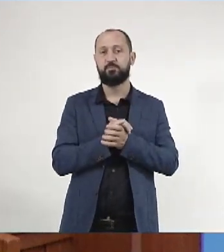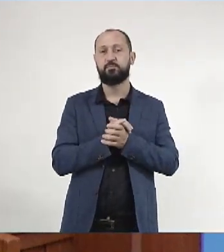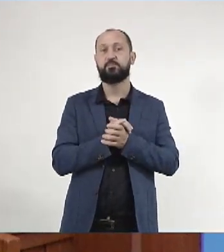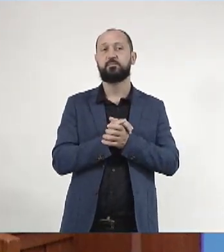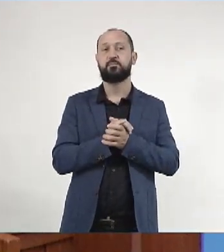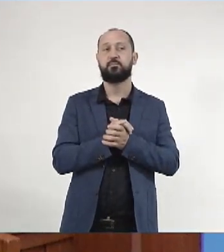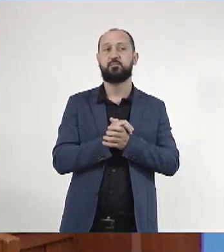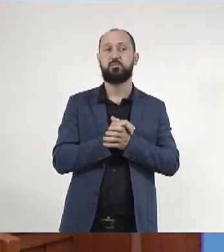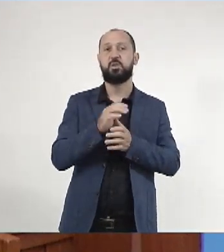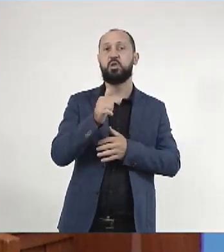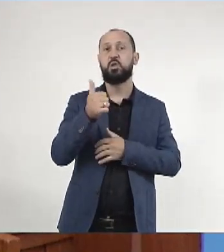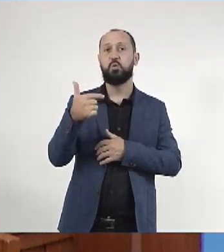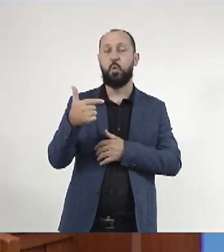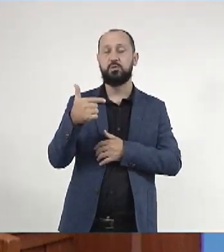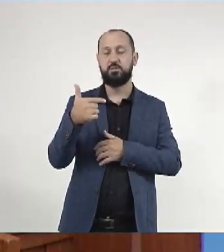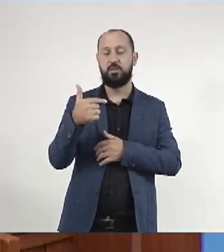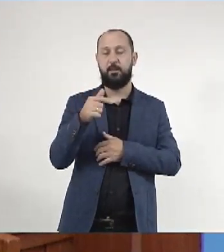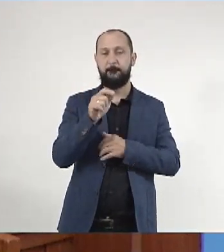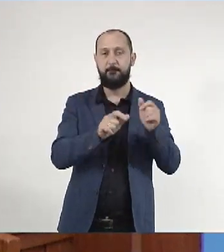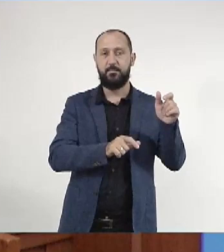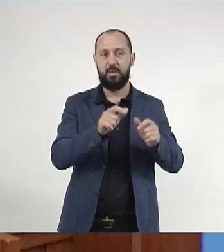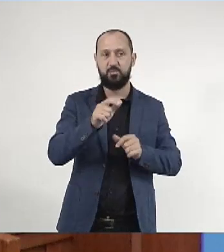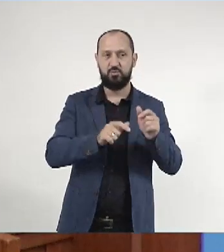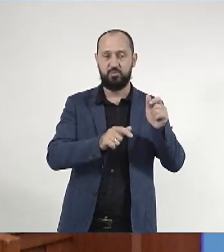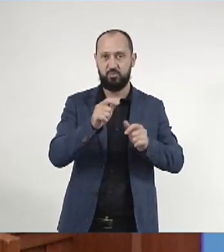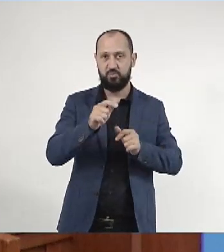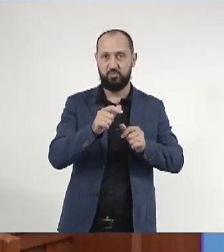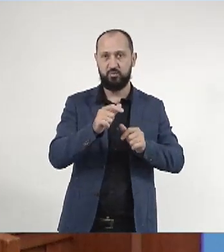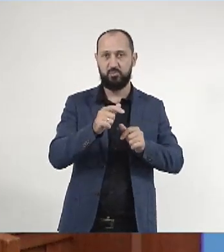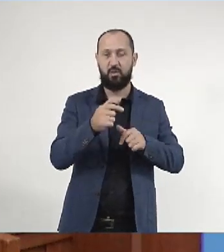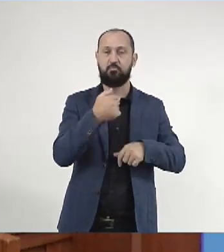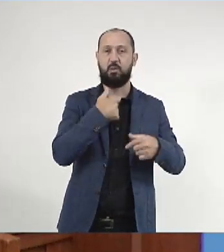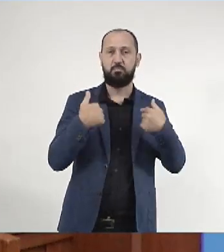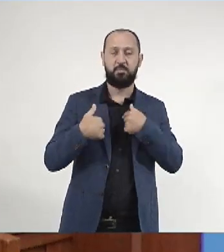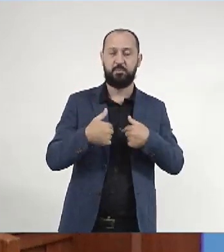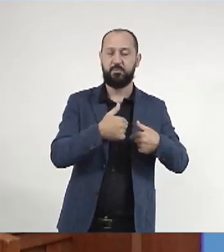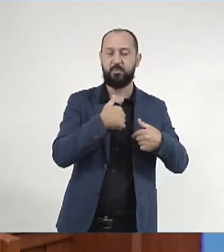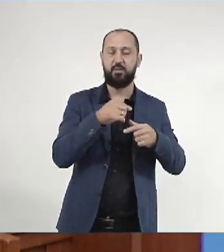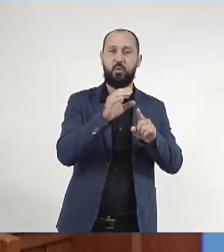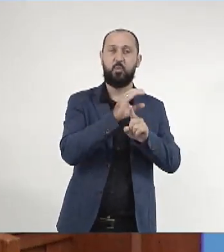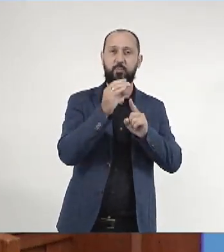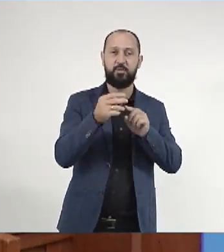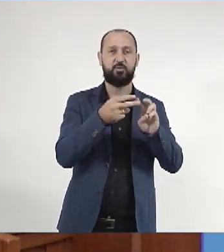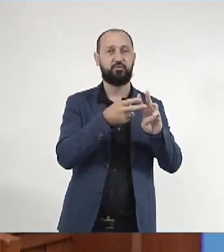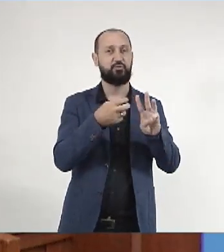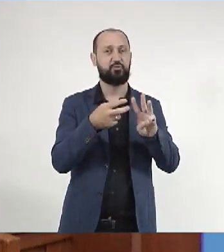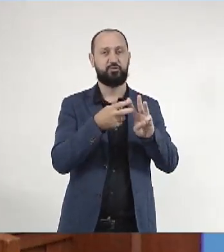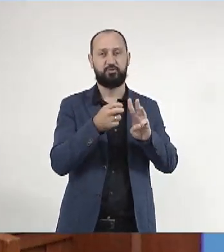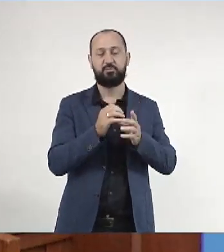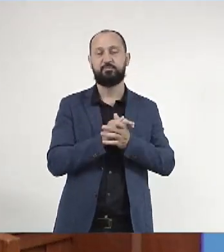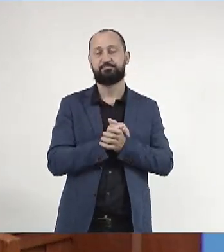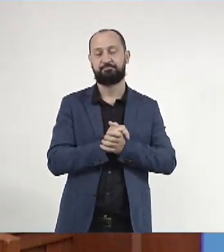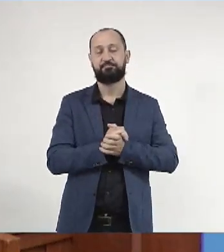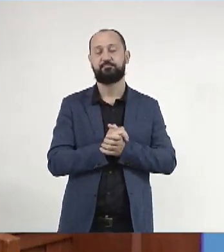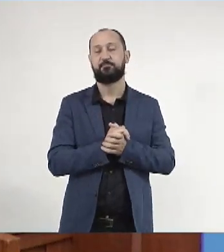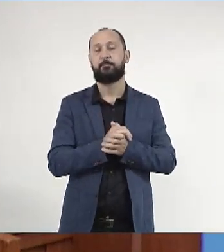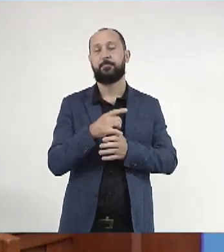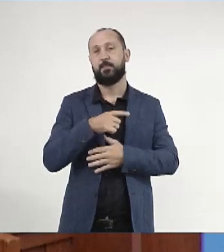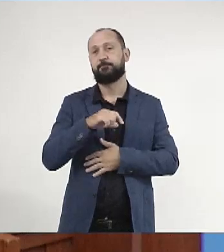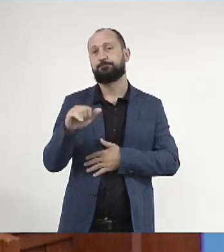resultou em 12 feridos da comunidade indígena. O que eu quero colocar aqui é que